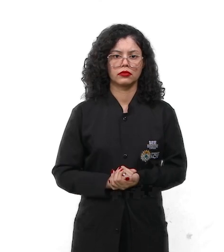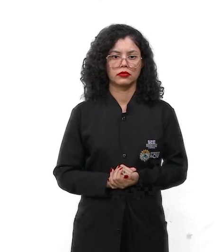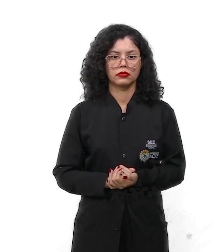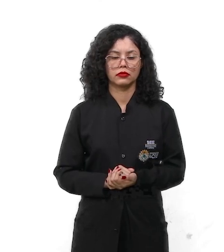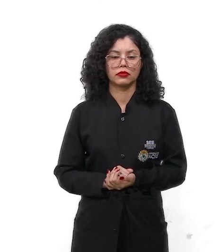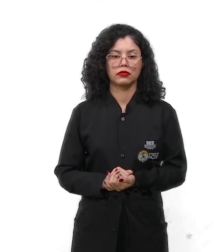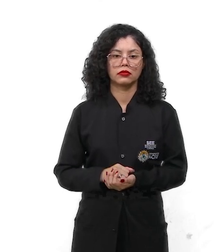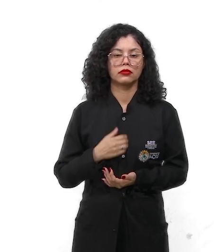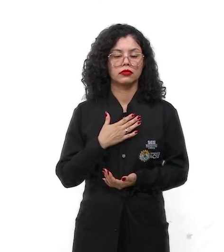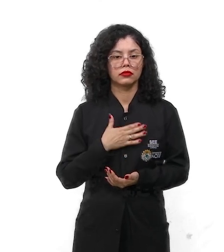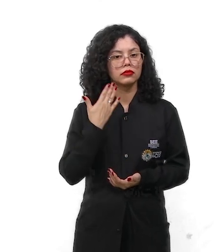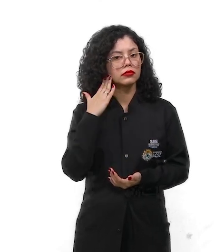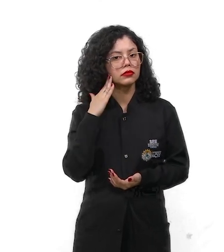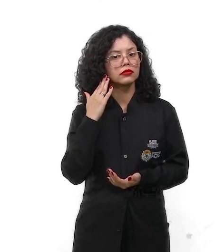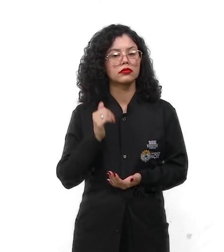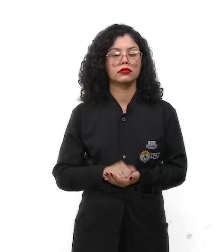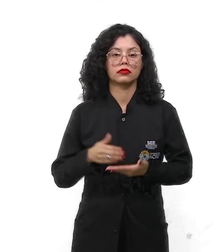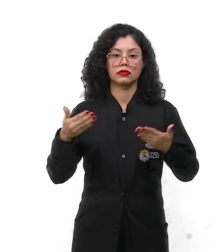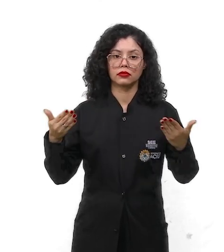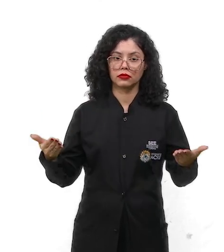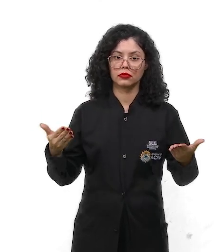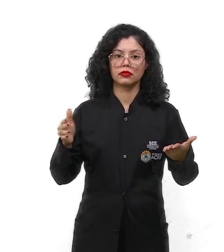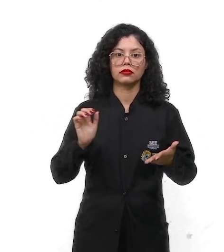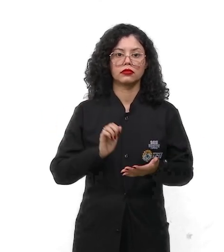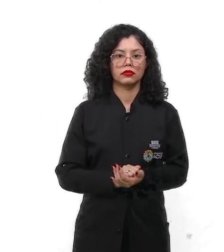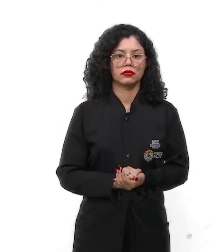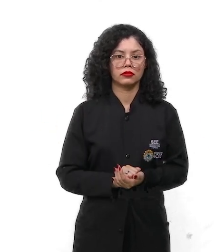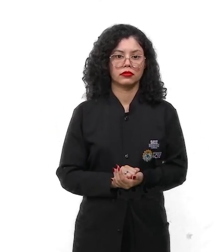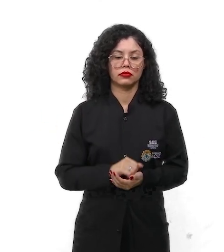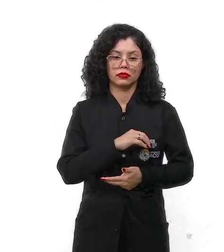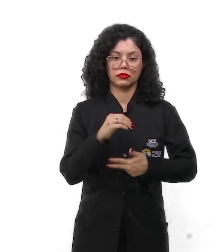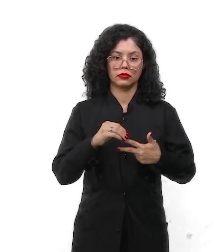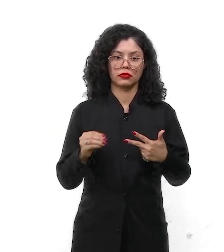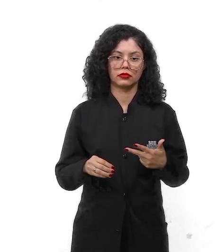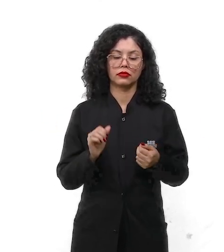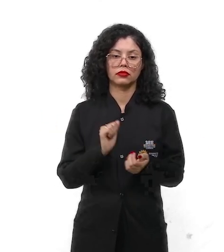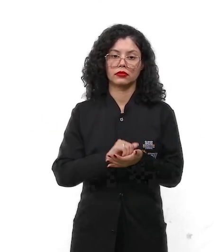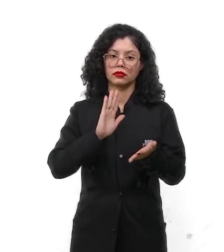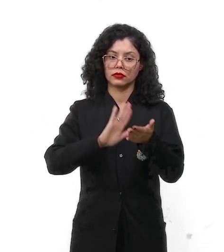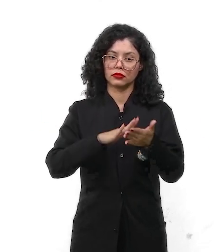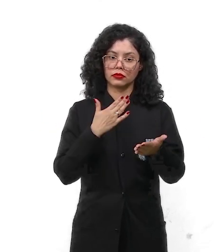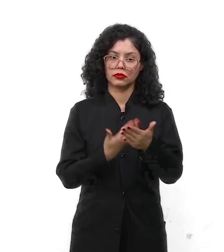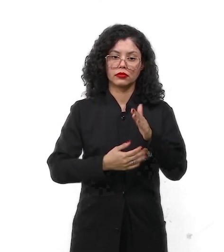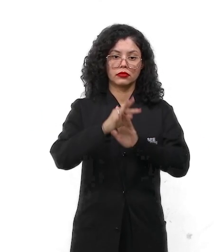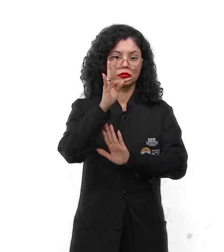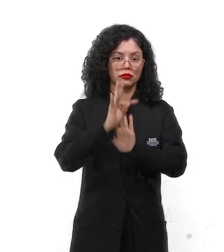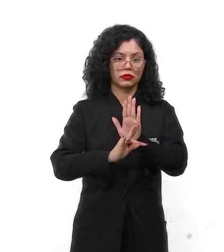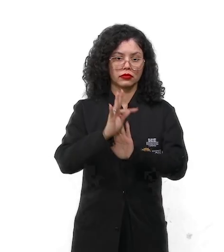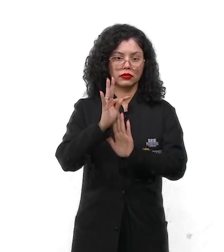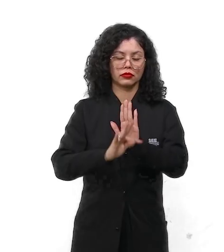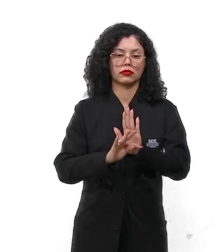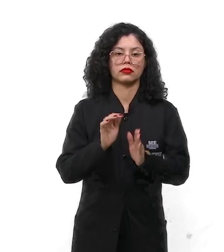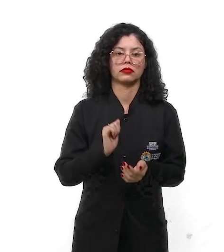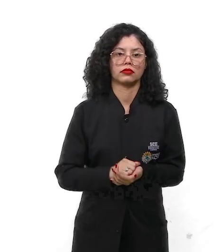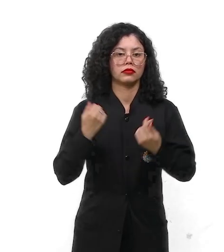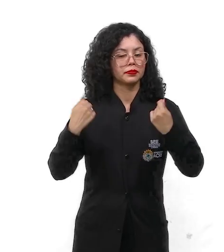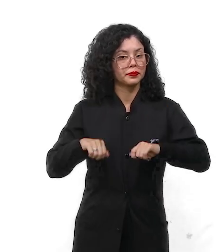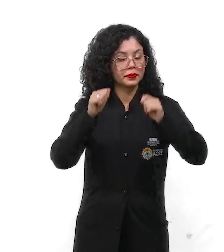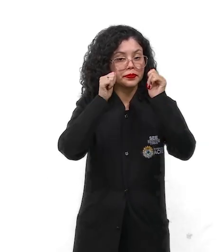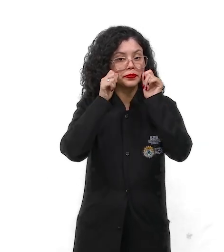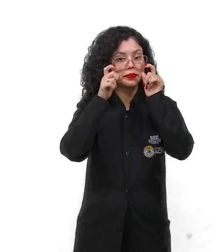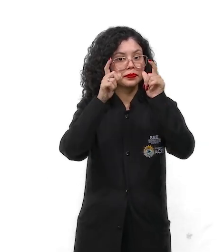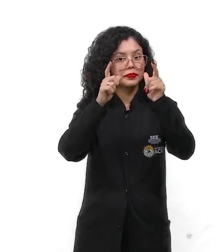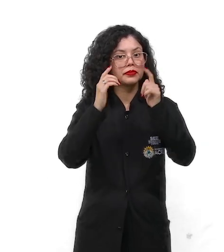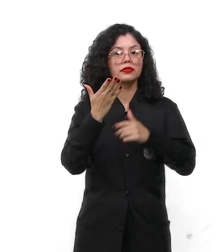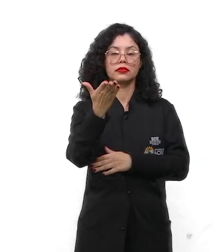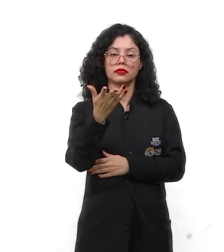Espero que tenham entendido. Pessoal, Enem é interpretação de texto. Vocês têm que prestar atenção no que